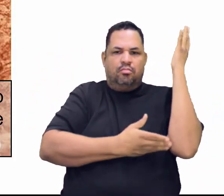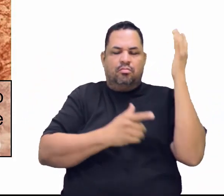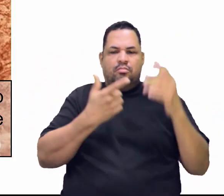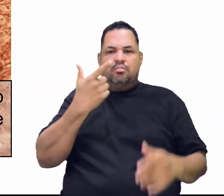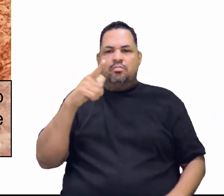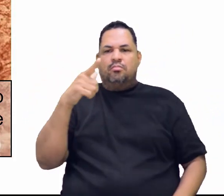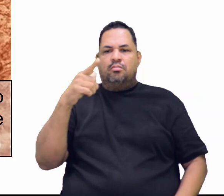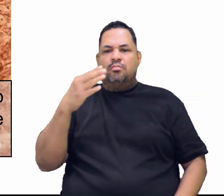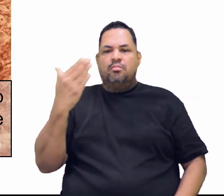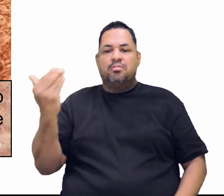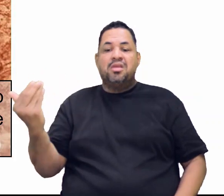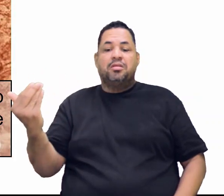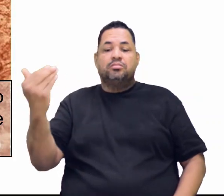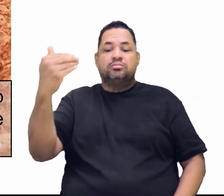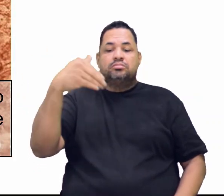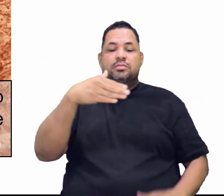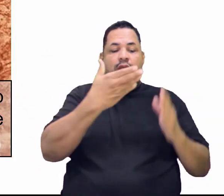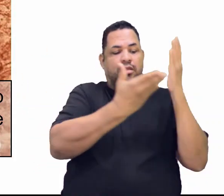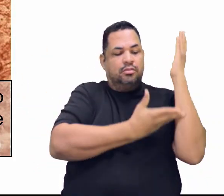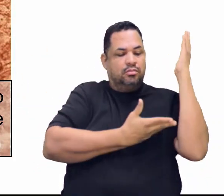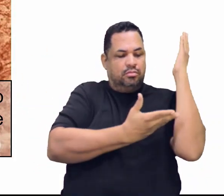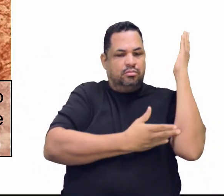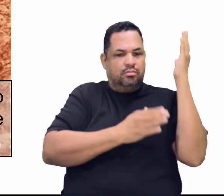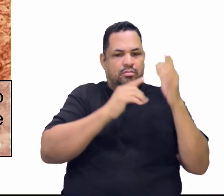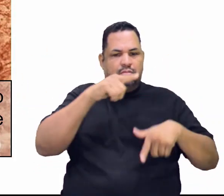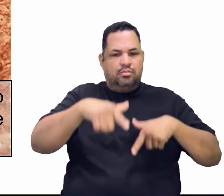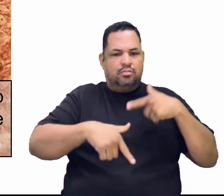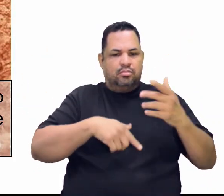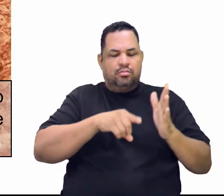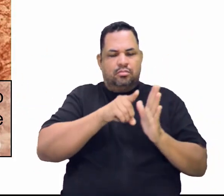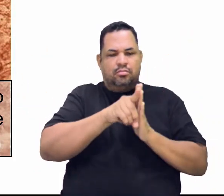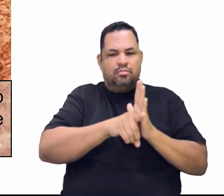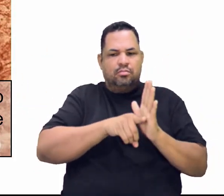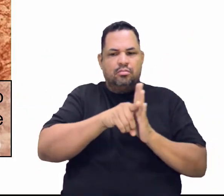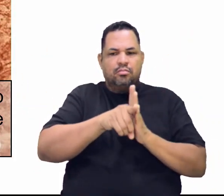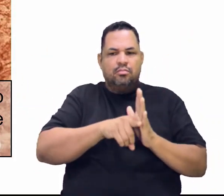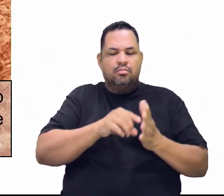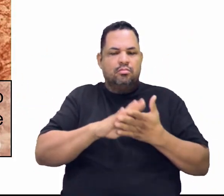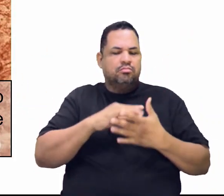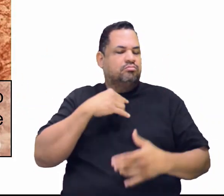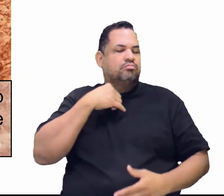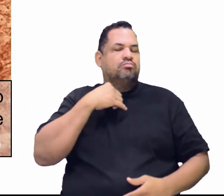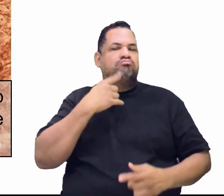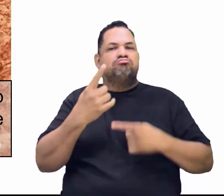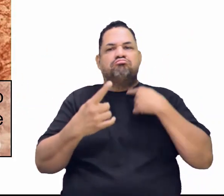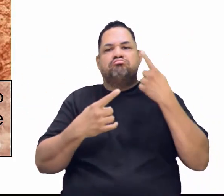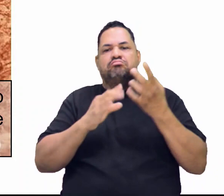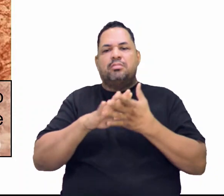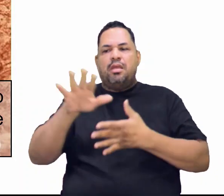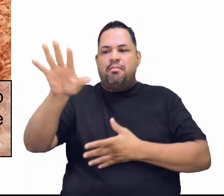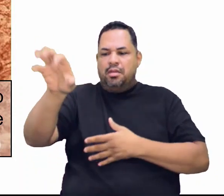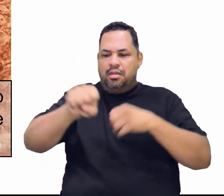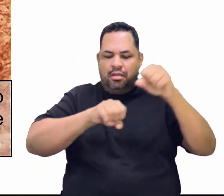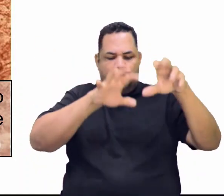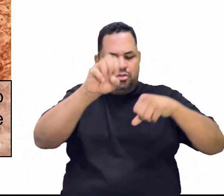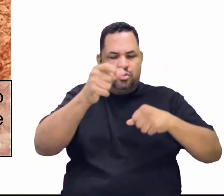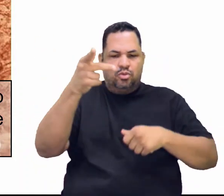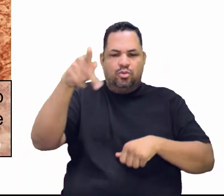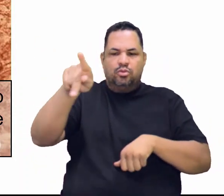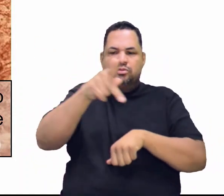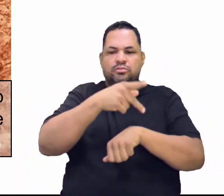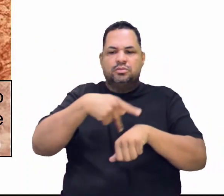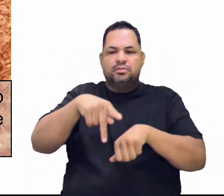não tinha como sair dos Seringais para trabalhar na ferrovia. O único jeito é trazer de outros